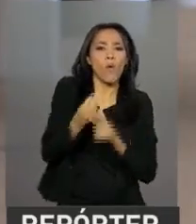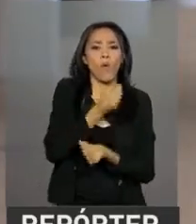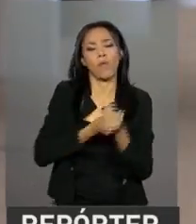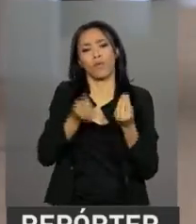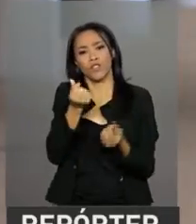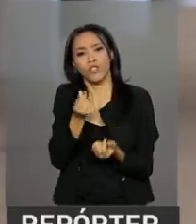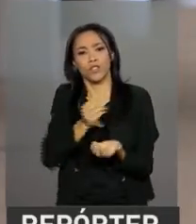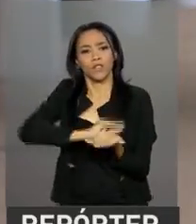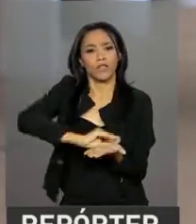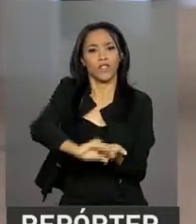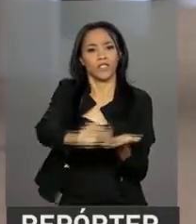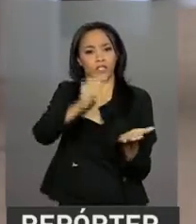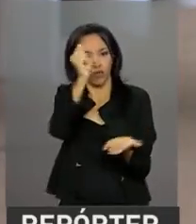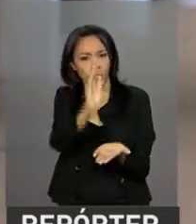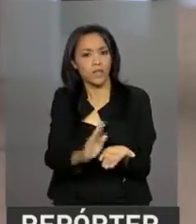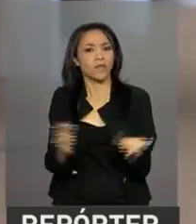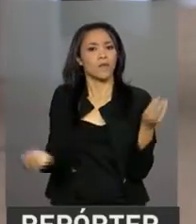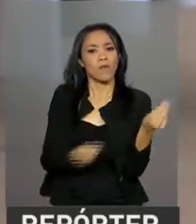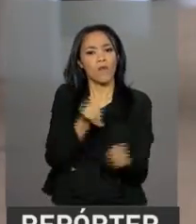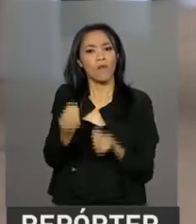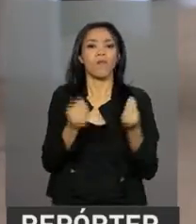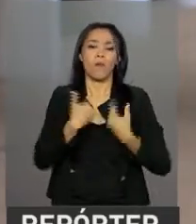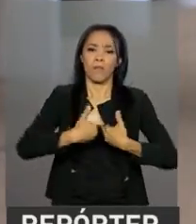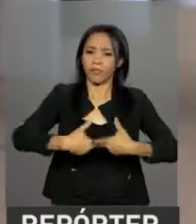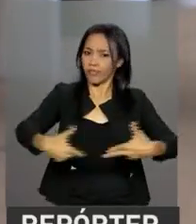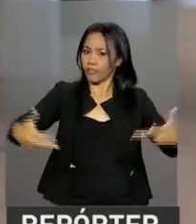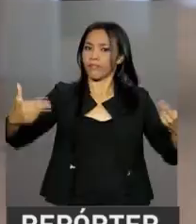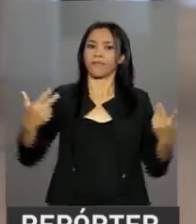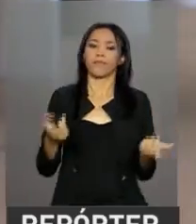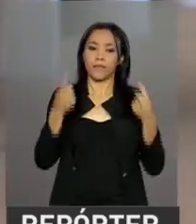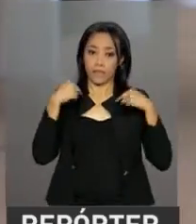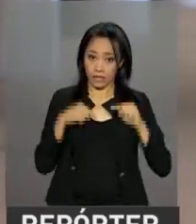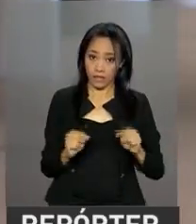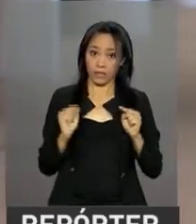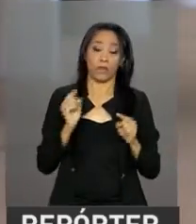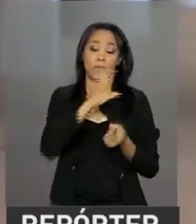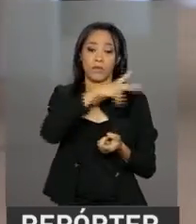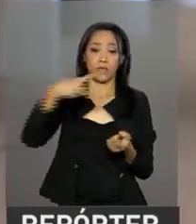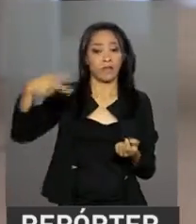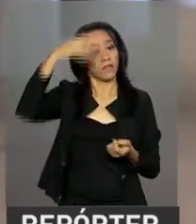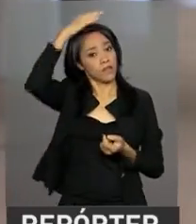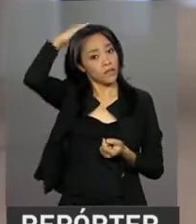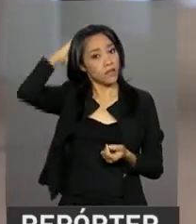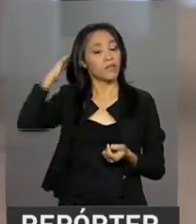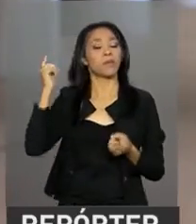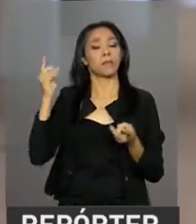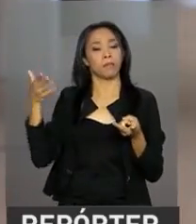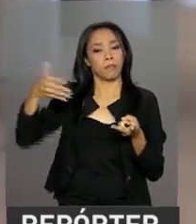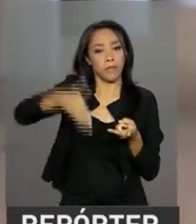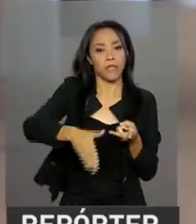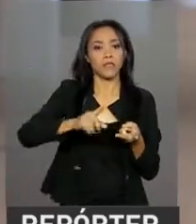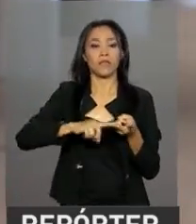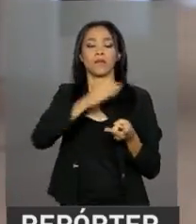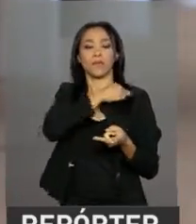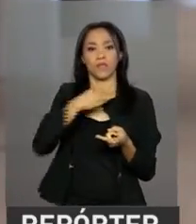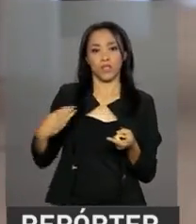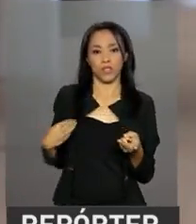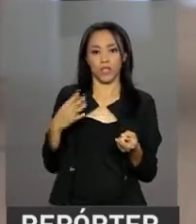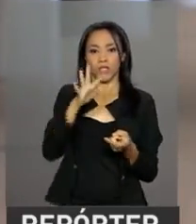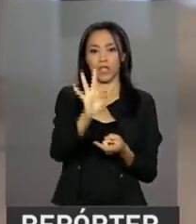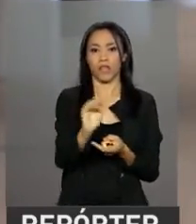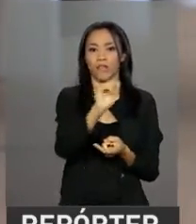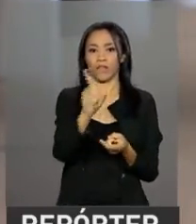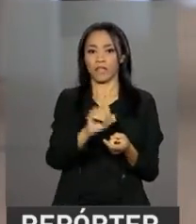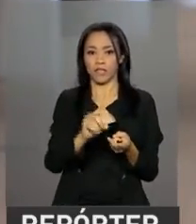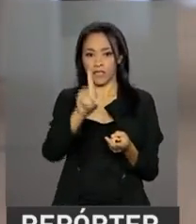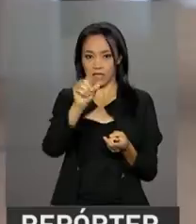investimentos no país além do presidente temer devem participar aí o ministro da fazenda o ministro henrique meirelles o presidente da